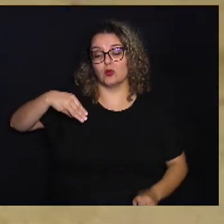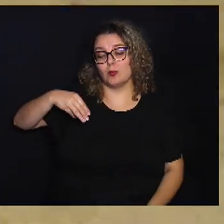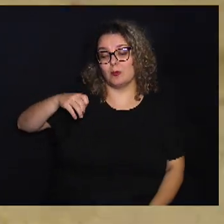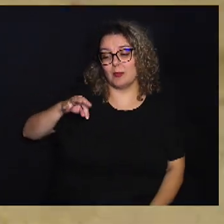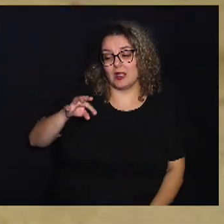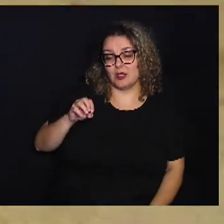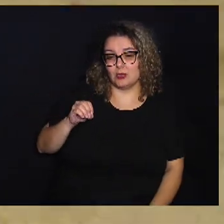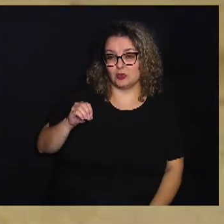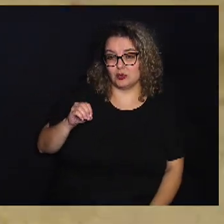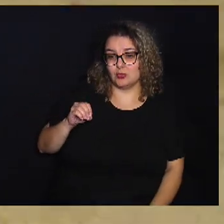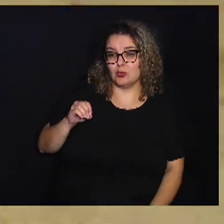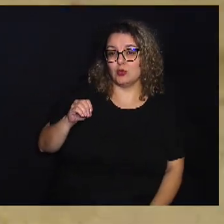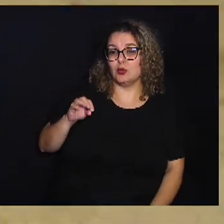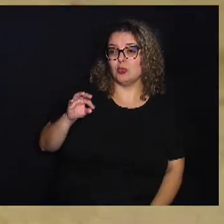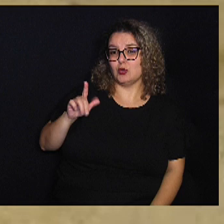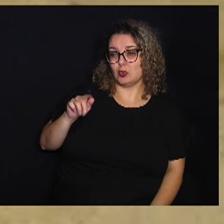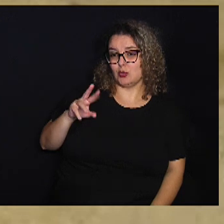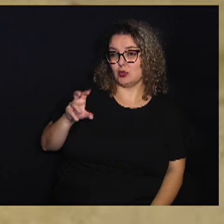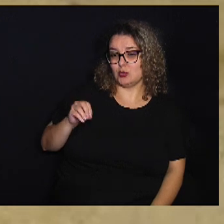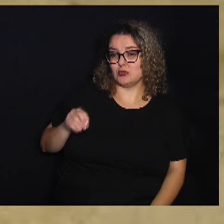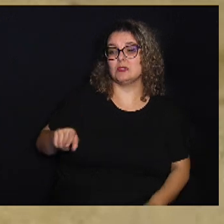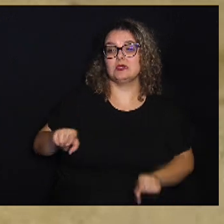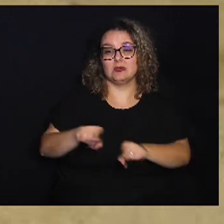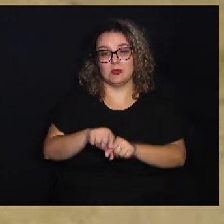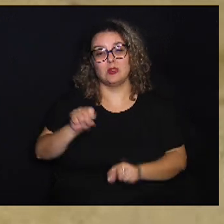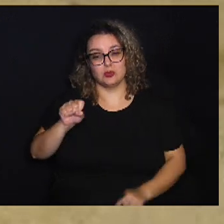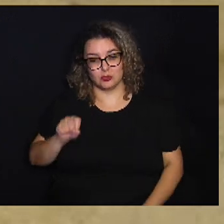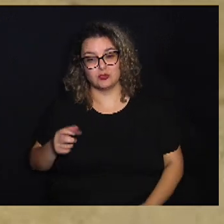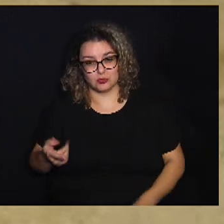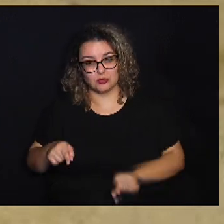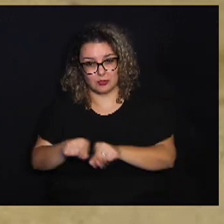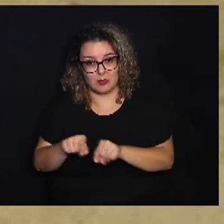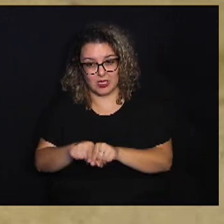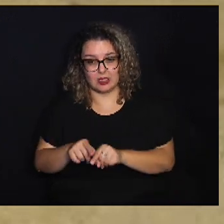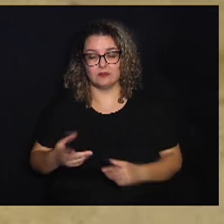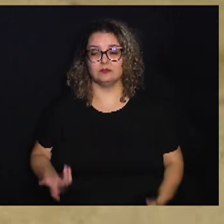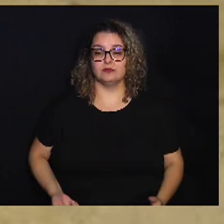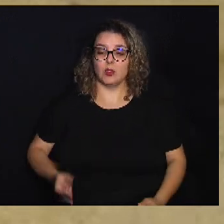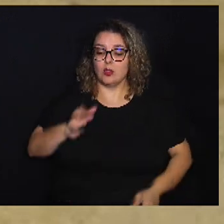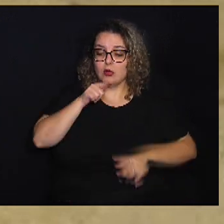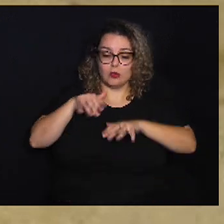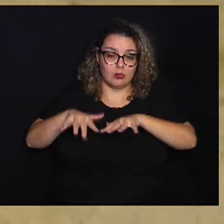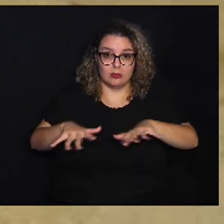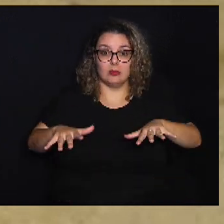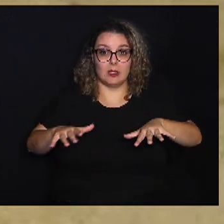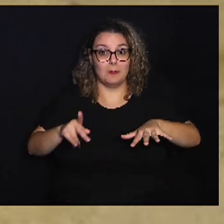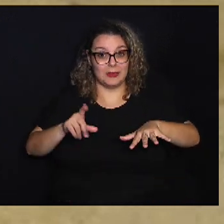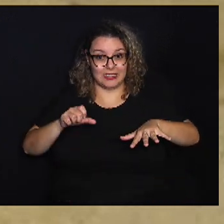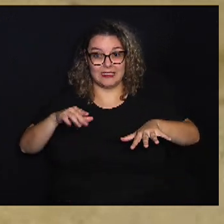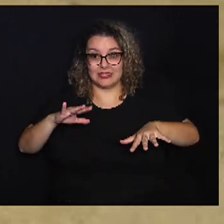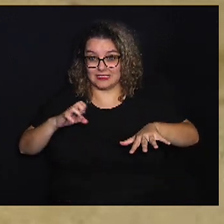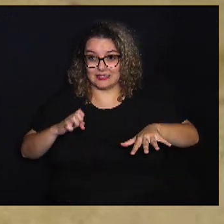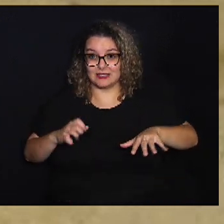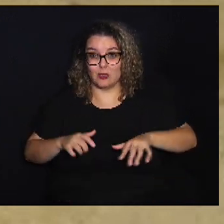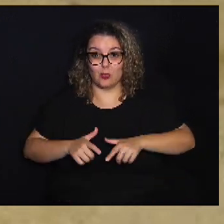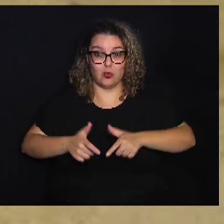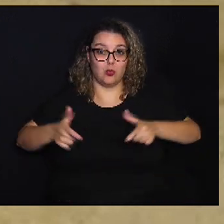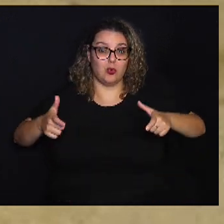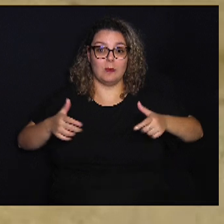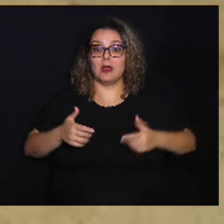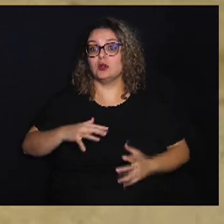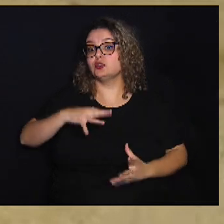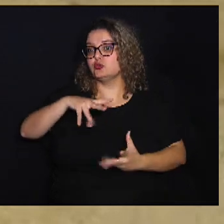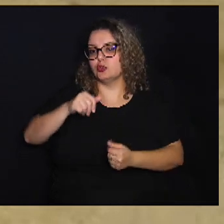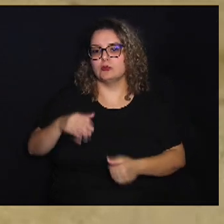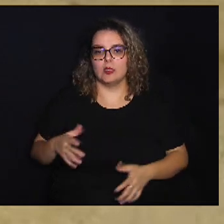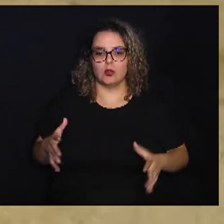Grosso do Sul, onde está o Pantanal. O bioma, que é a maior planície alagada do mundo, está se transformando em um lugar cada vez mais